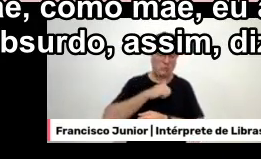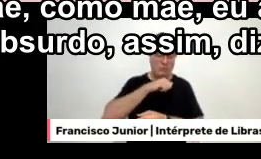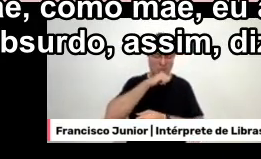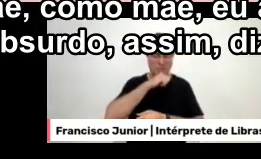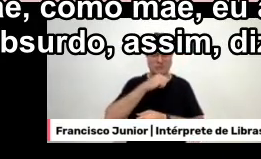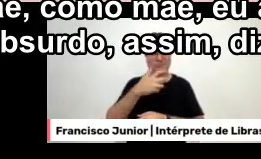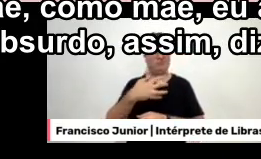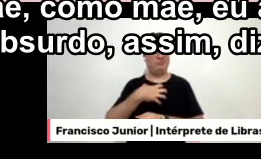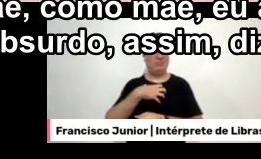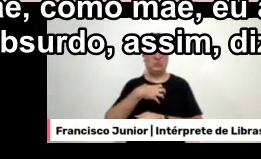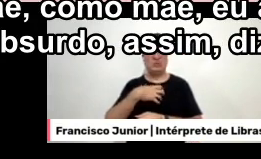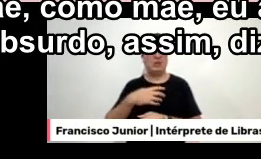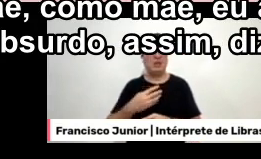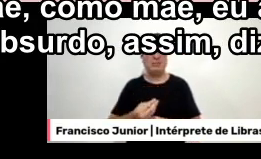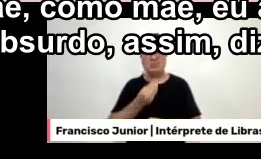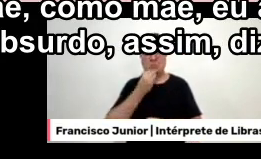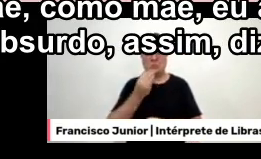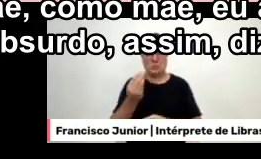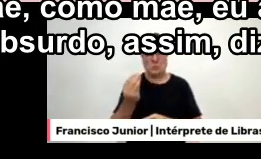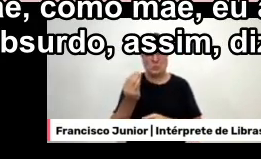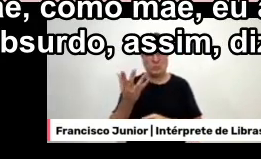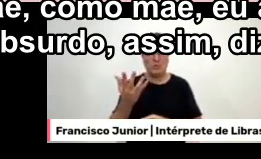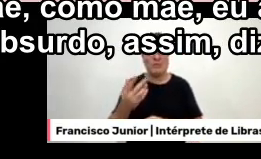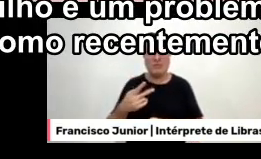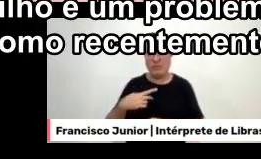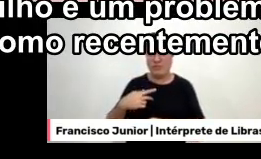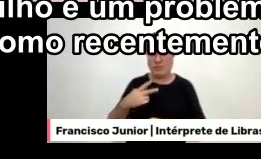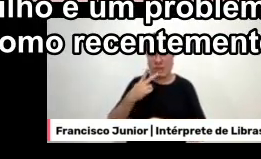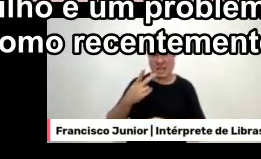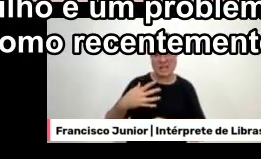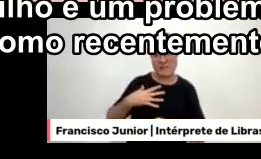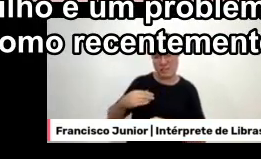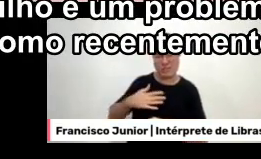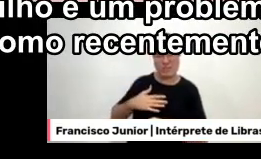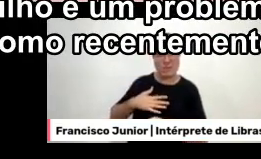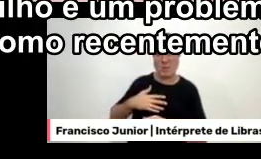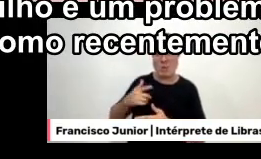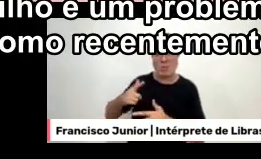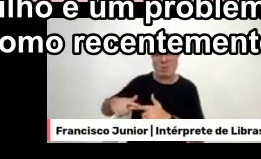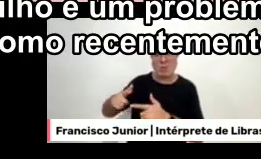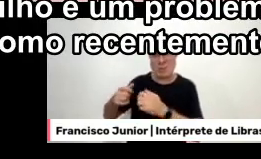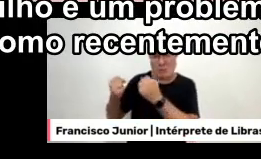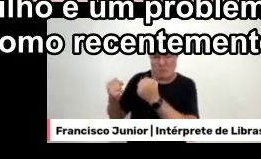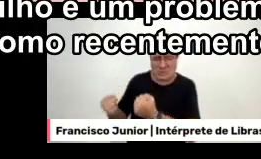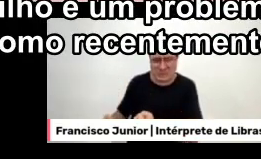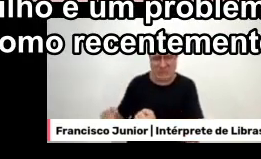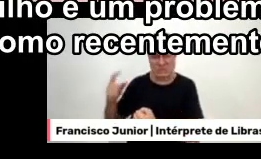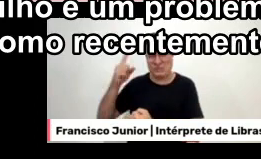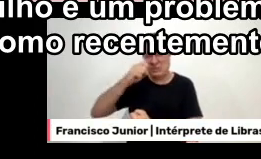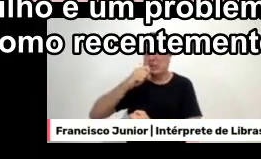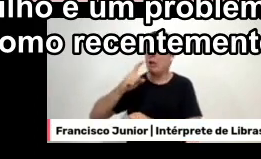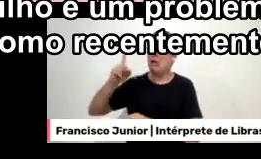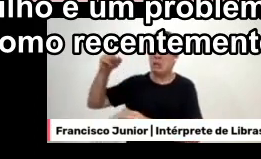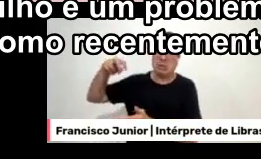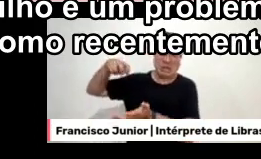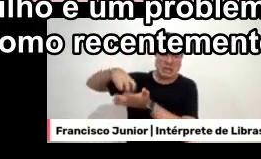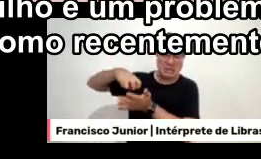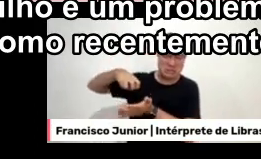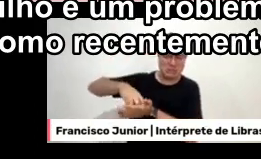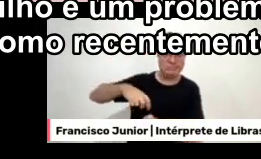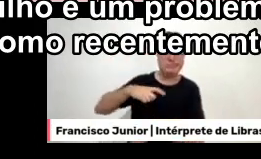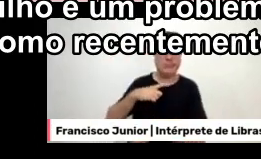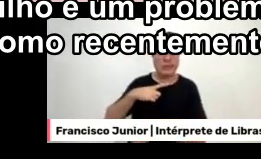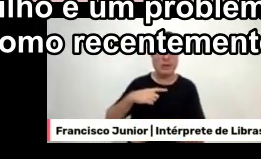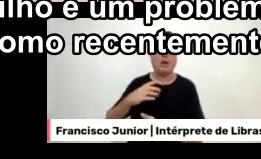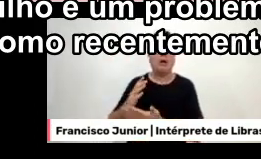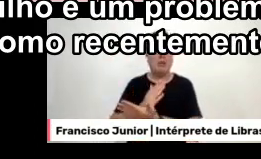ser um absurdo, assim, dizer que o meu filho é um fardo, que o meu filho é um problema, que o meu filho é um castigo de Deus, como recentemente ali